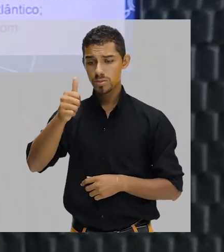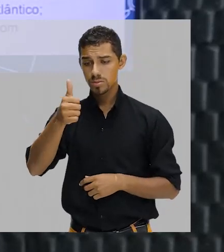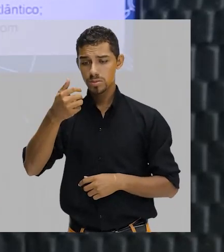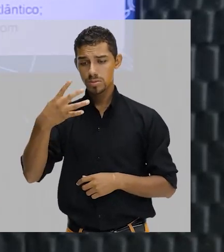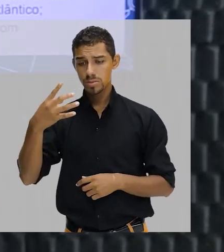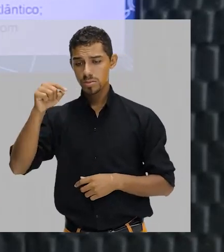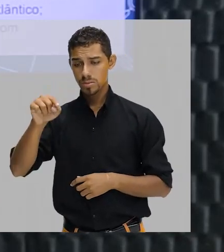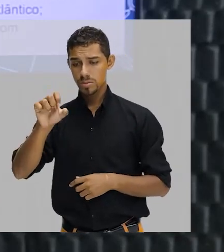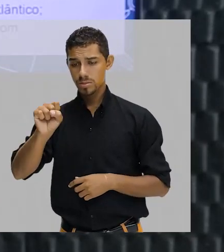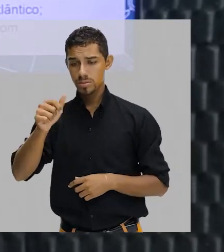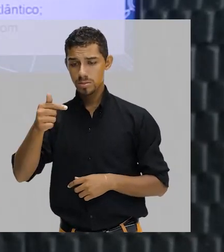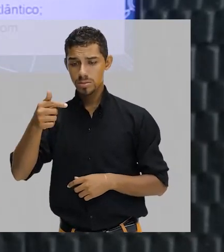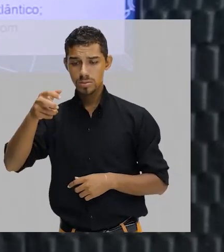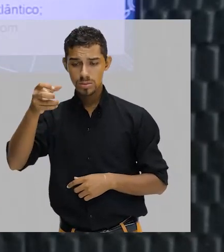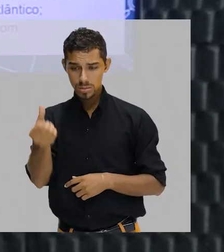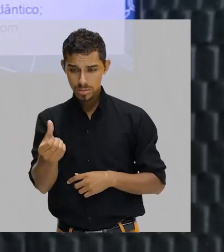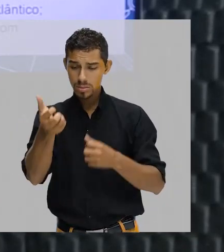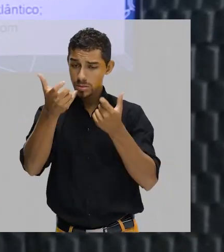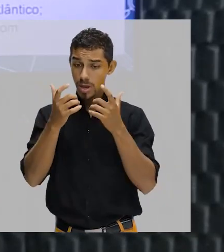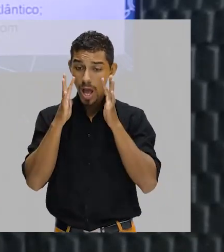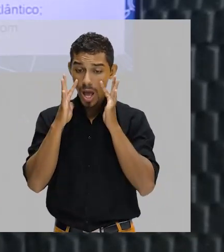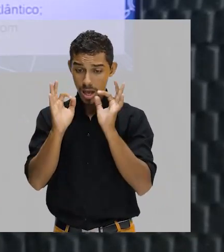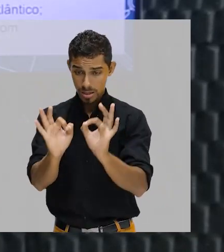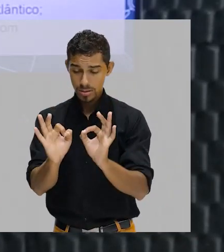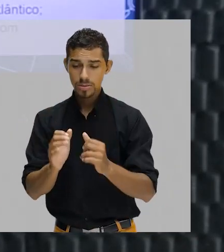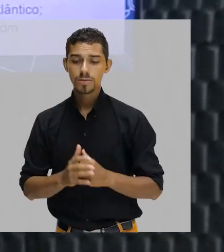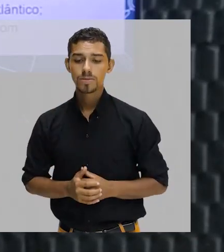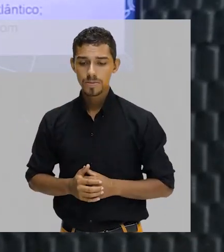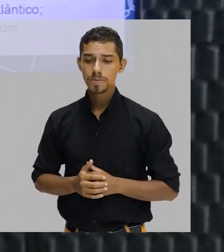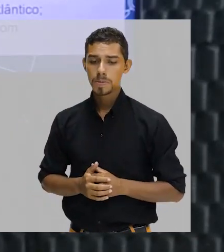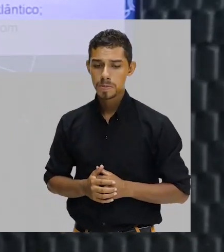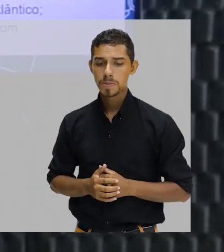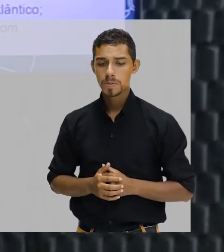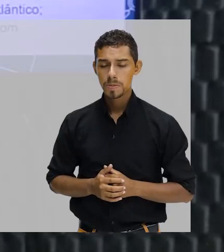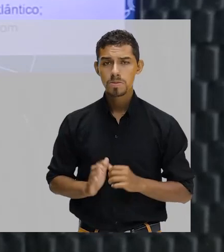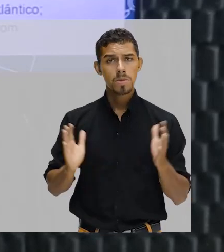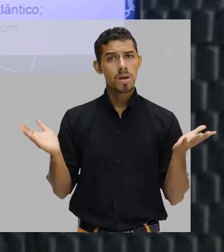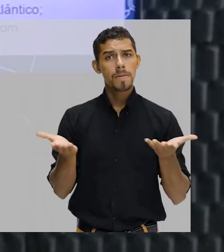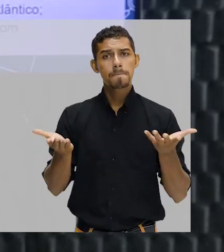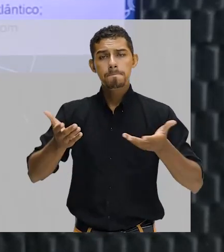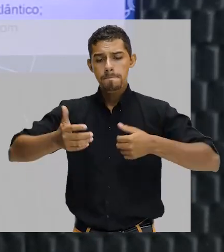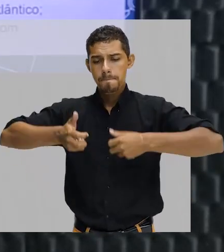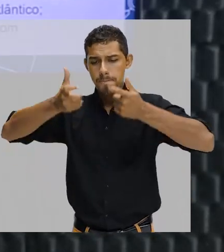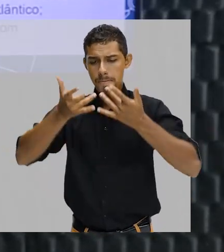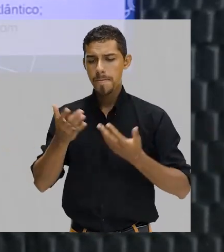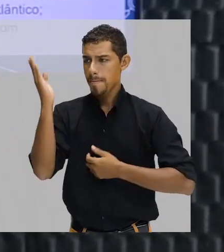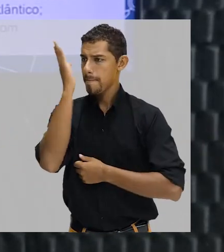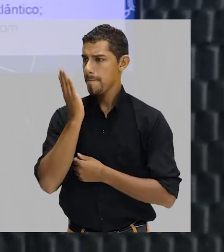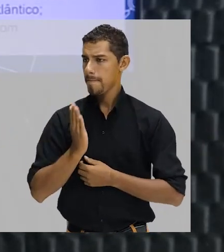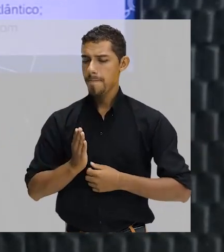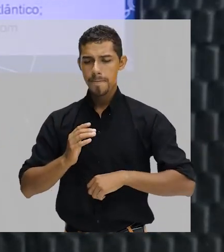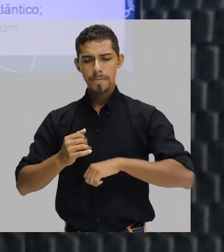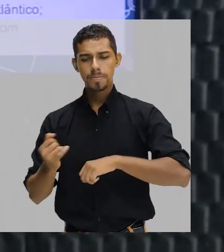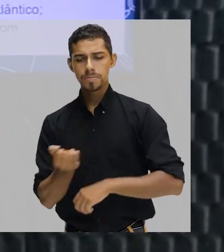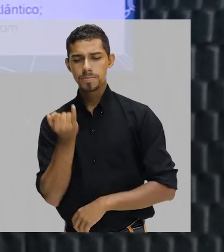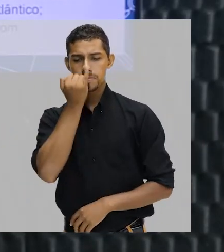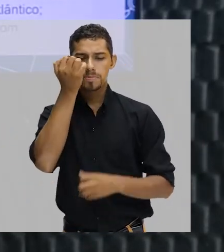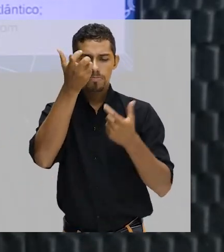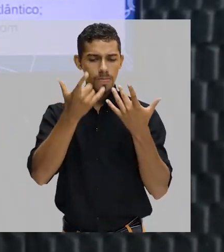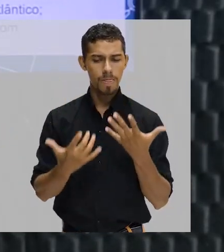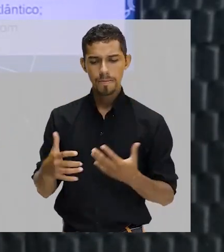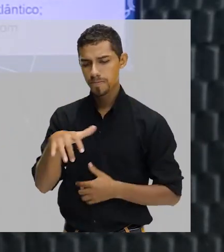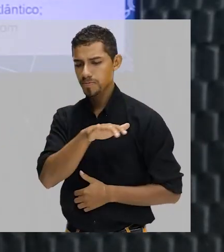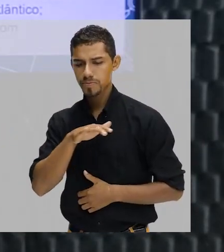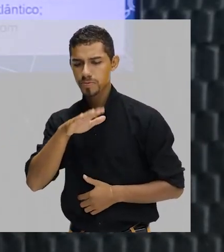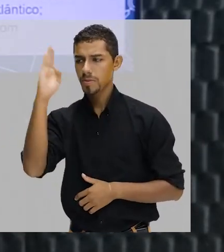certo? E muita atenção. Quando nós falamos de Brasil, essa é a primeira coisa importante. Muita gente pensa que o território brasileiro